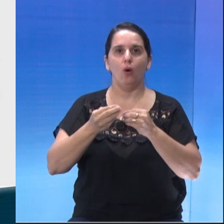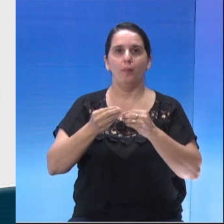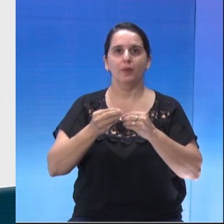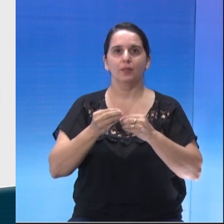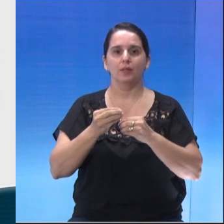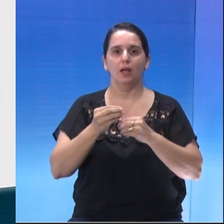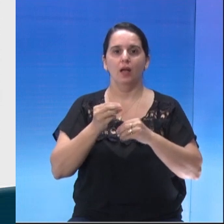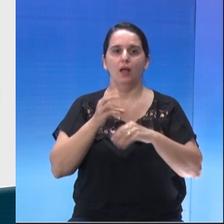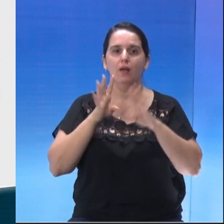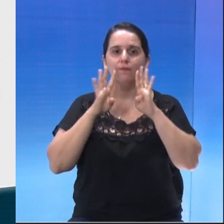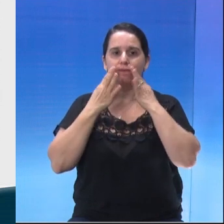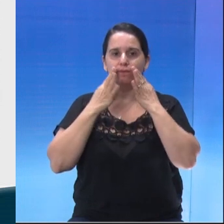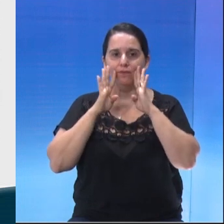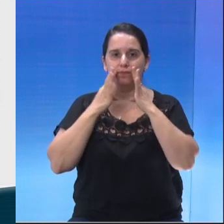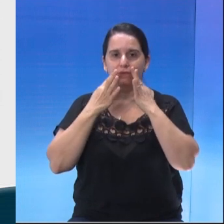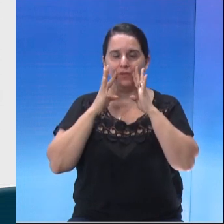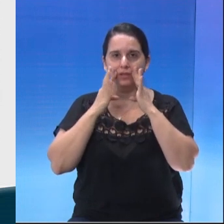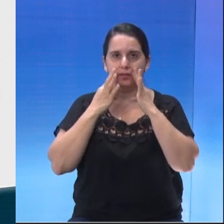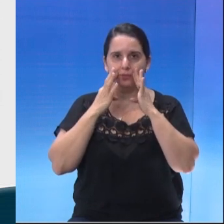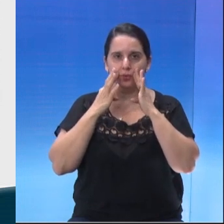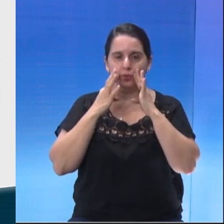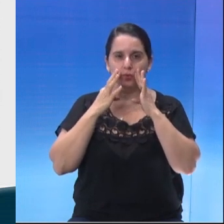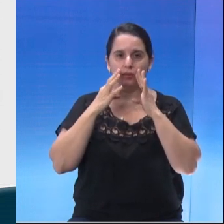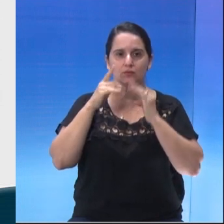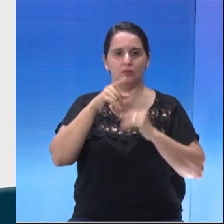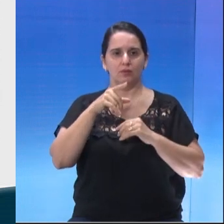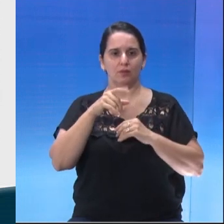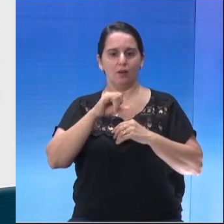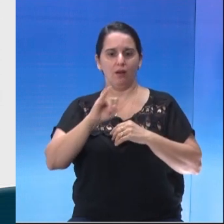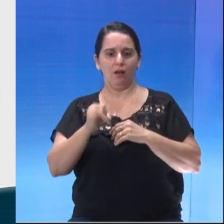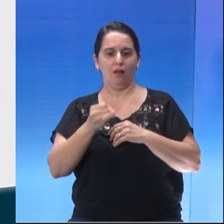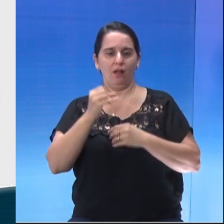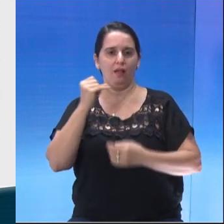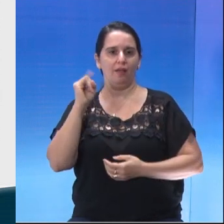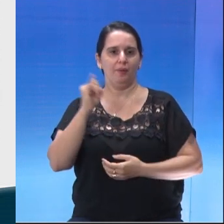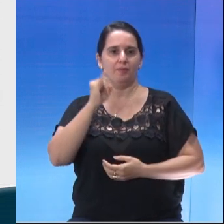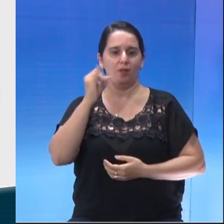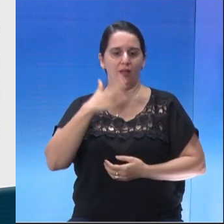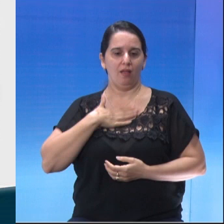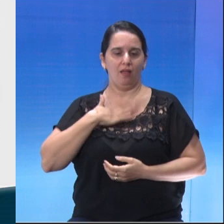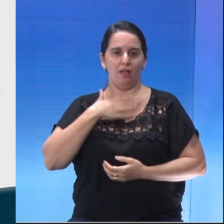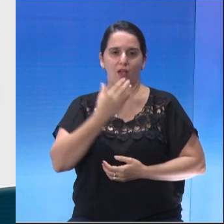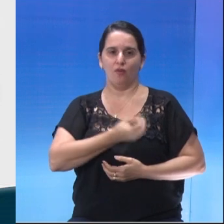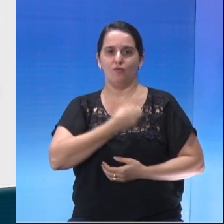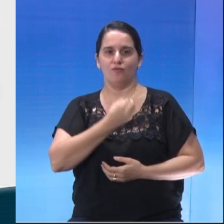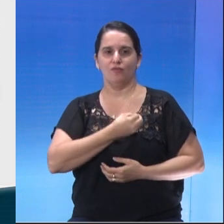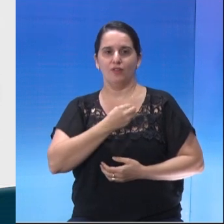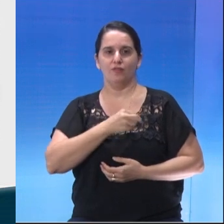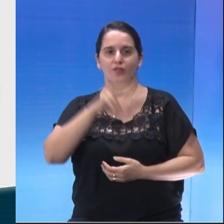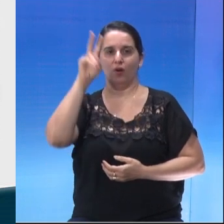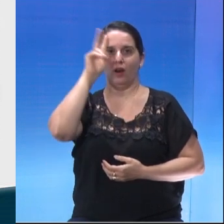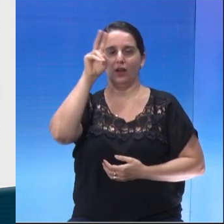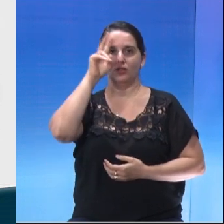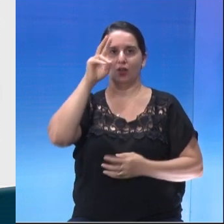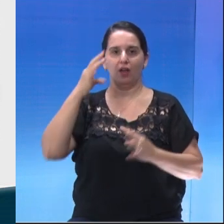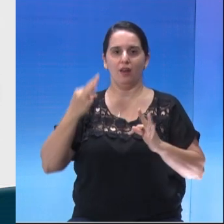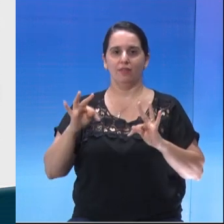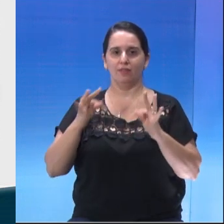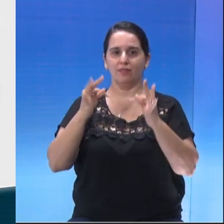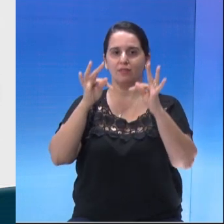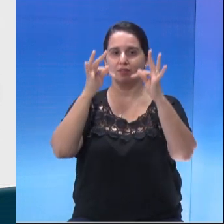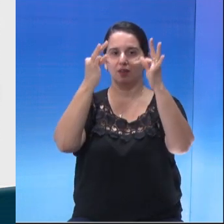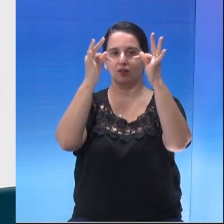do Facebook, você provavelmente se sente privilegiado por viver em um tempo na história em que é